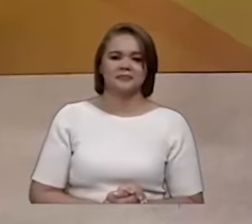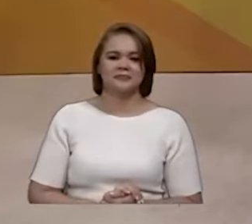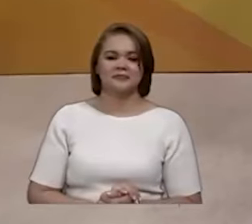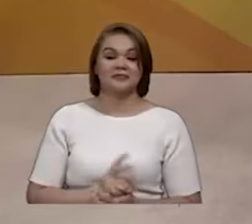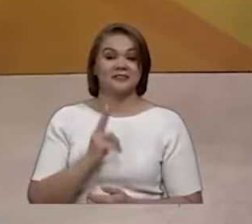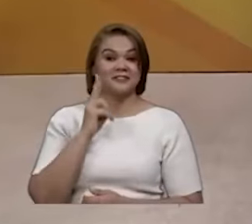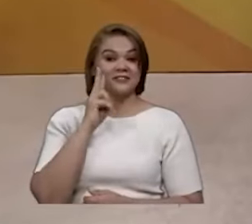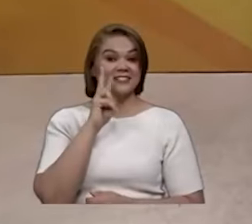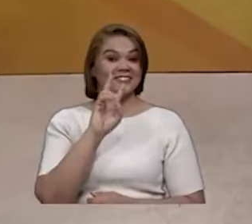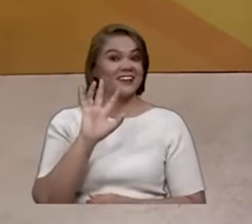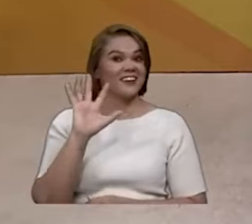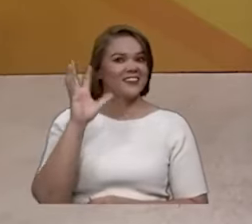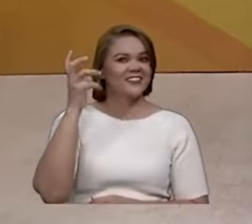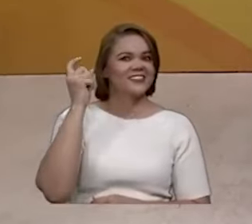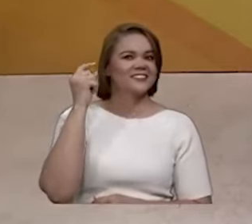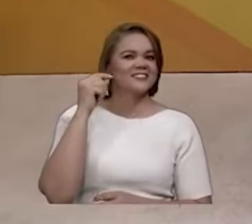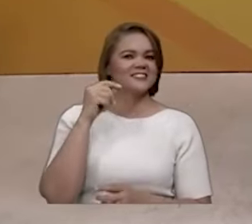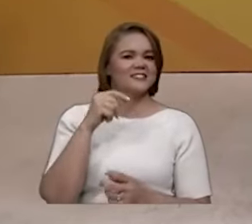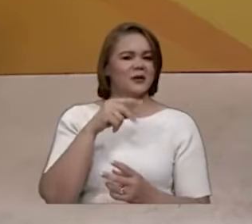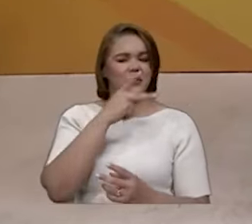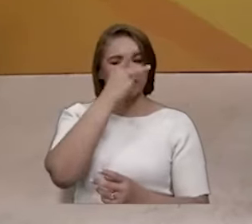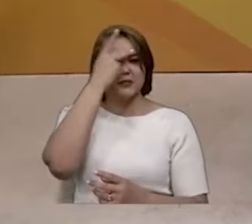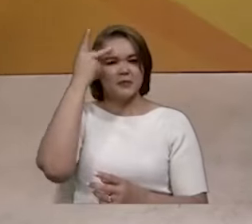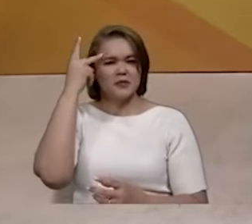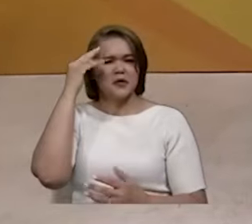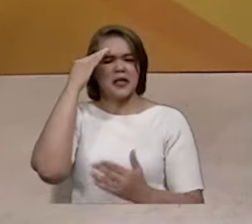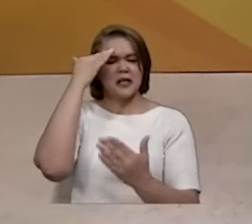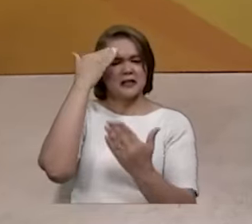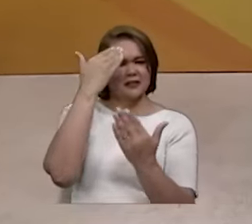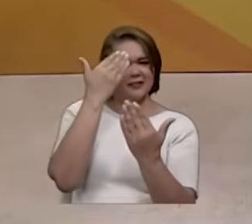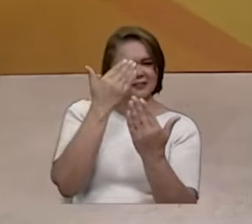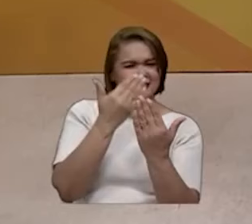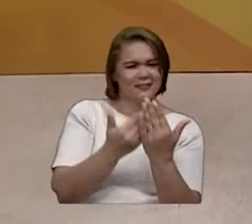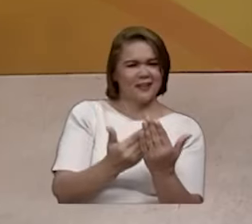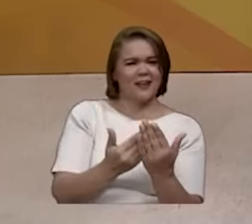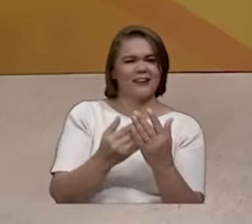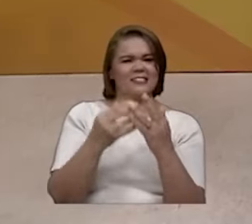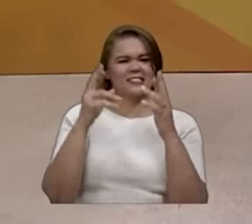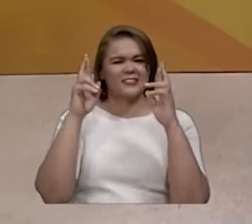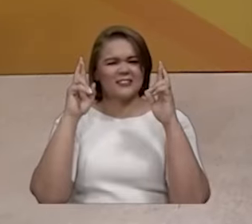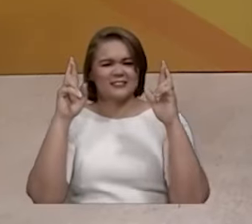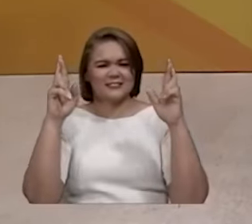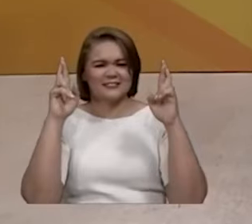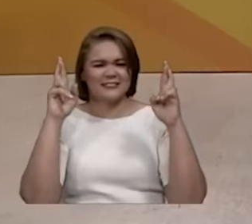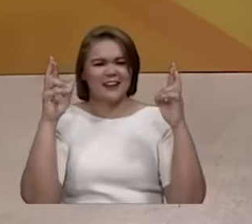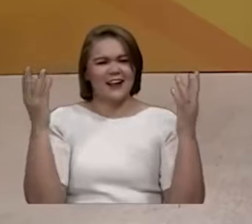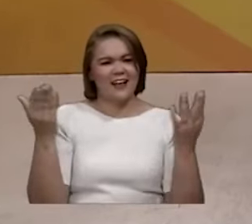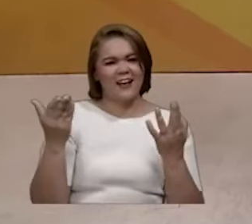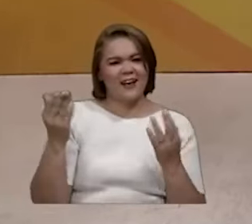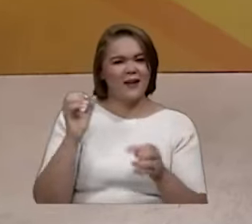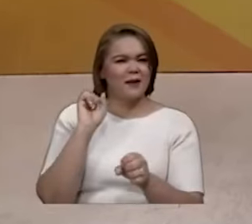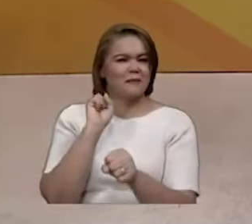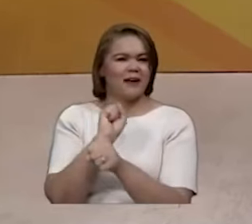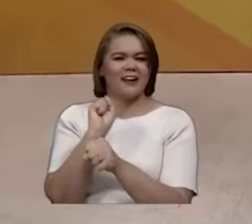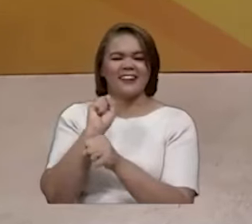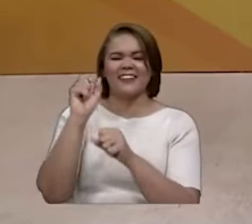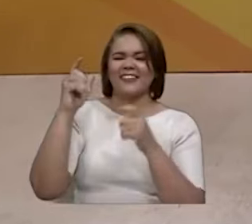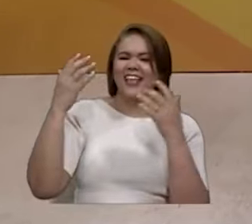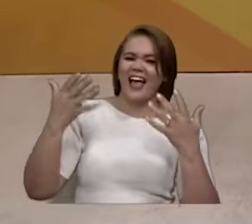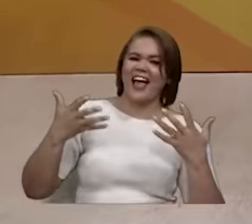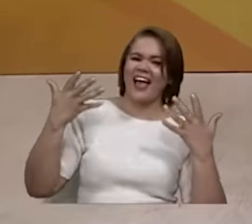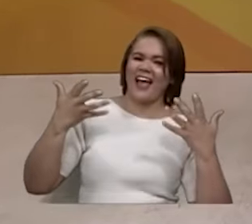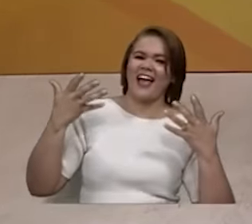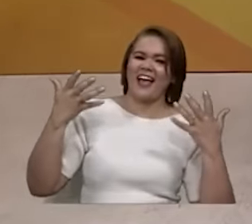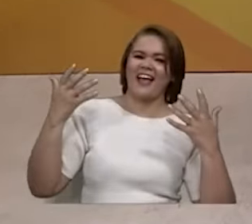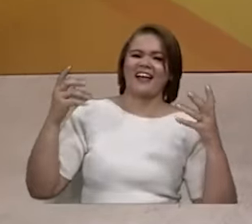Olha aí, aconteceu com eles que confiaram, acreditaram, torceram e agora não param de comemorar, não é?